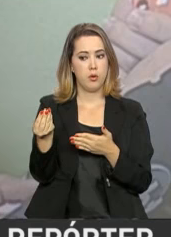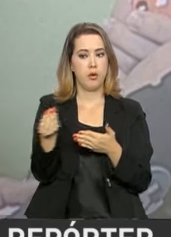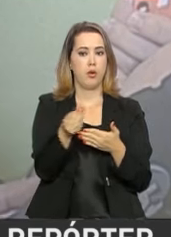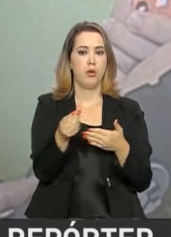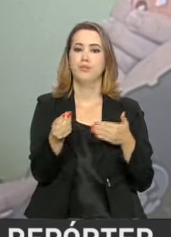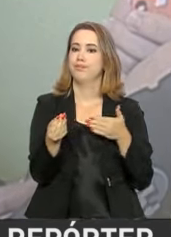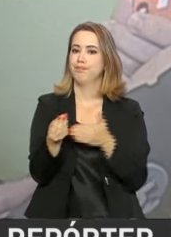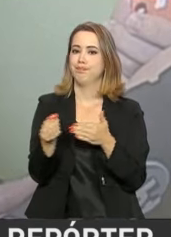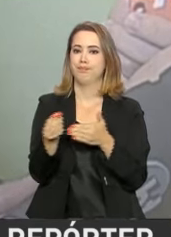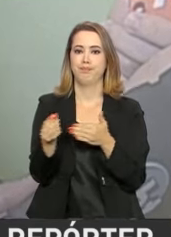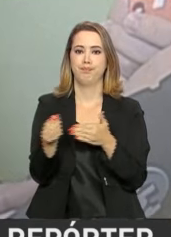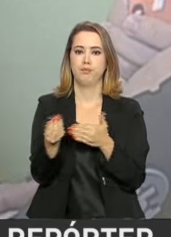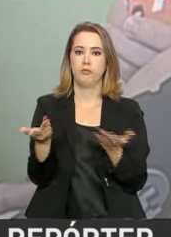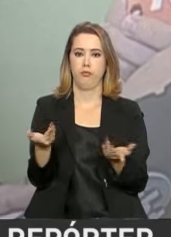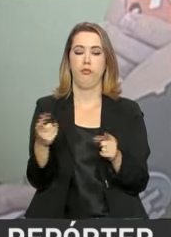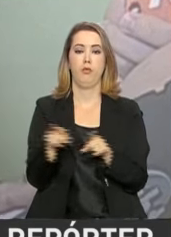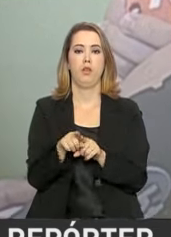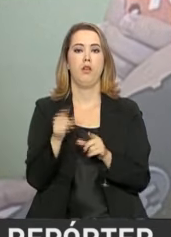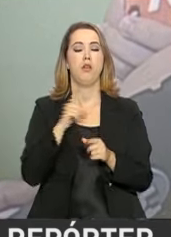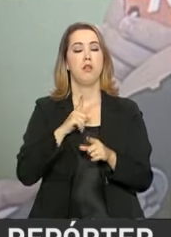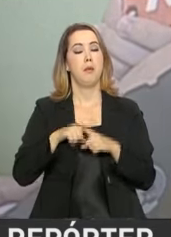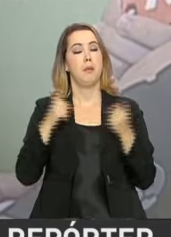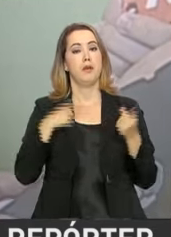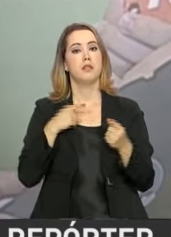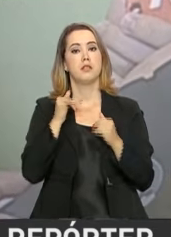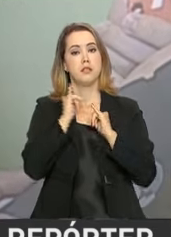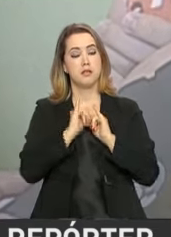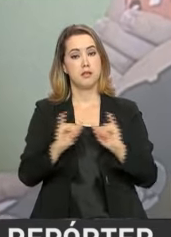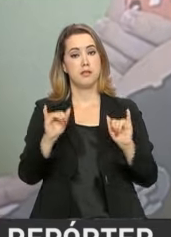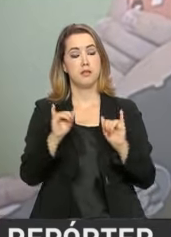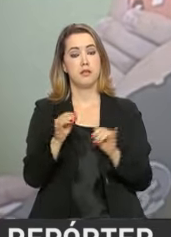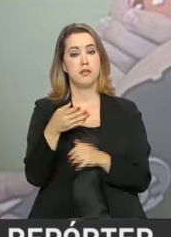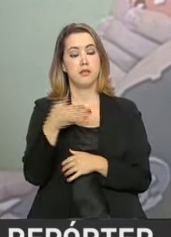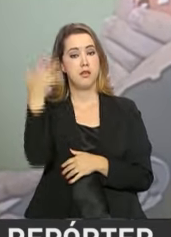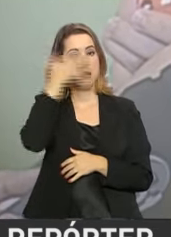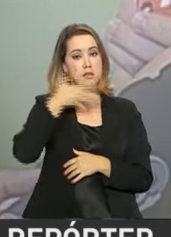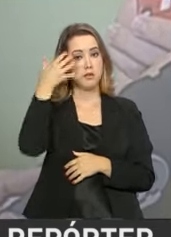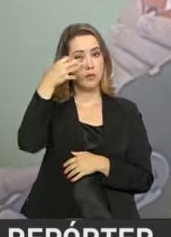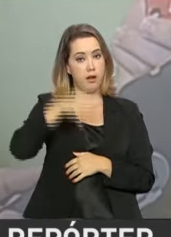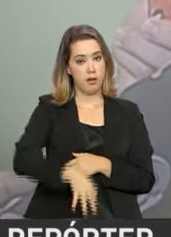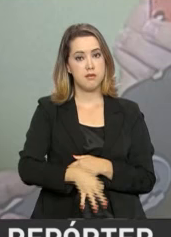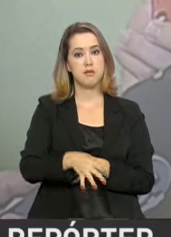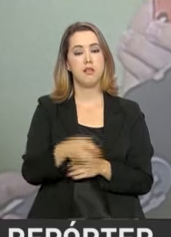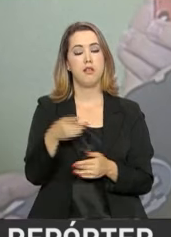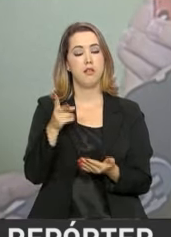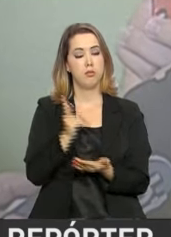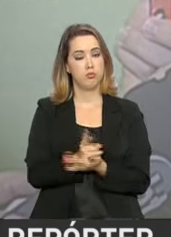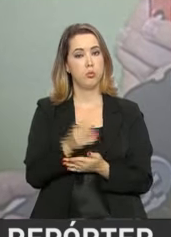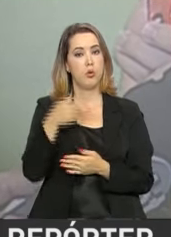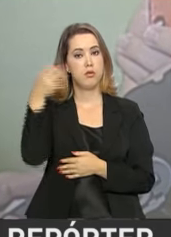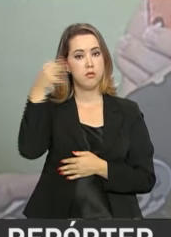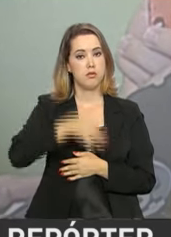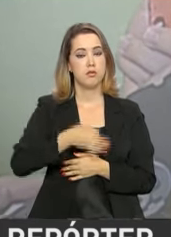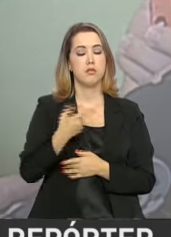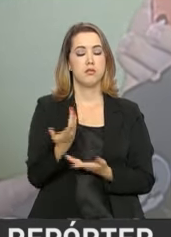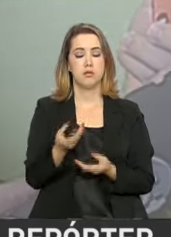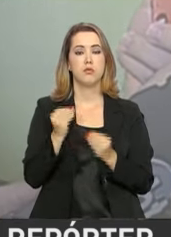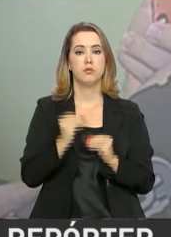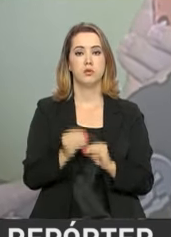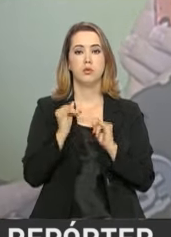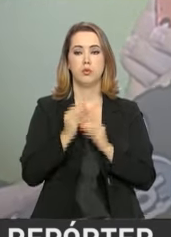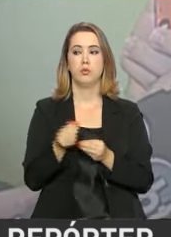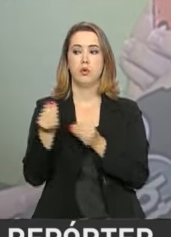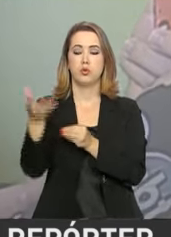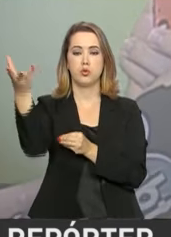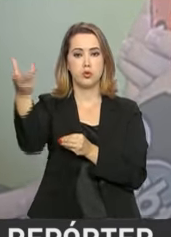retroativamente se elas derem uma explicação consistente. E aquelas que t que foram canceladas, é bem pouco provável que elas tenham uma